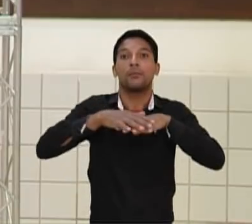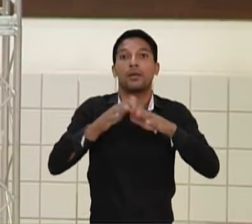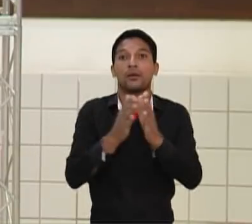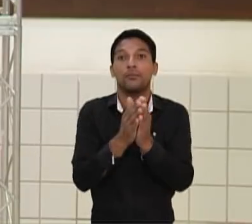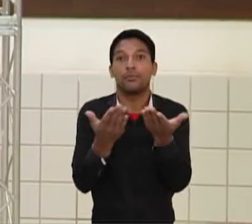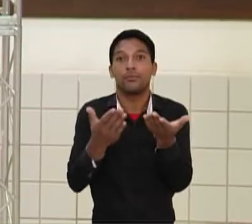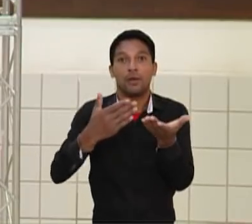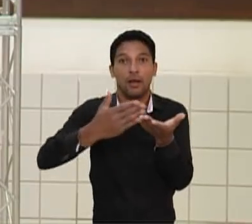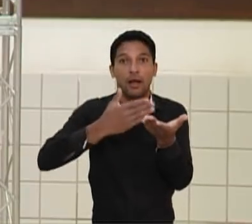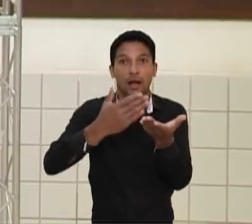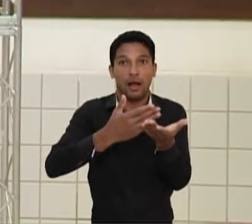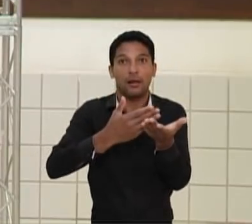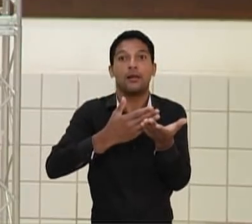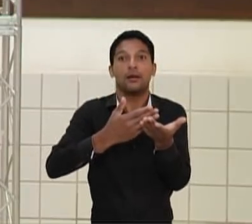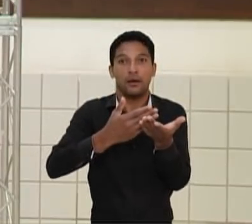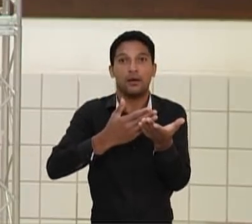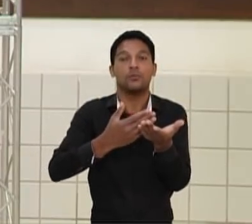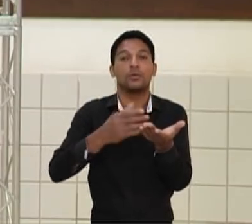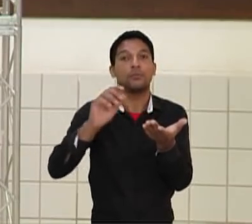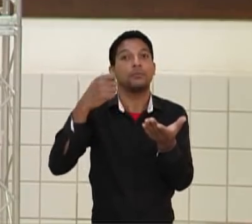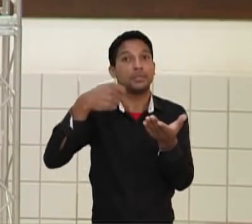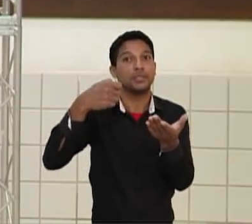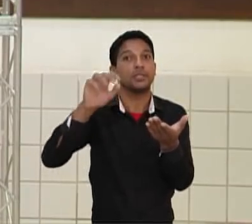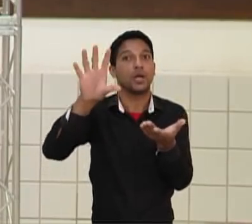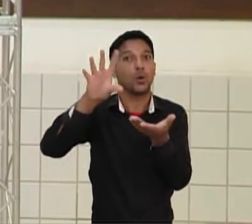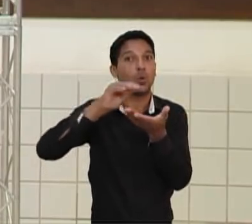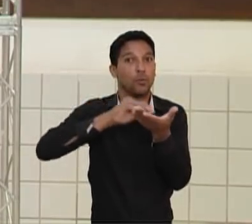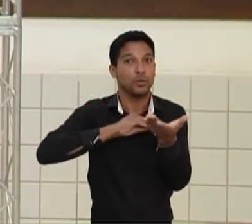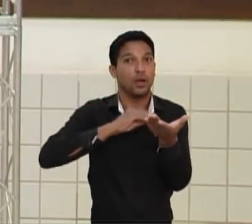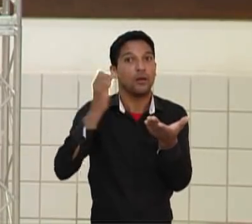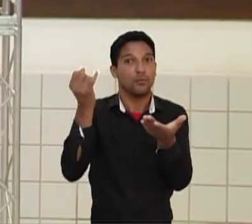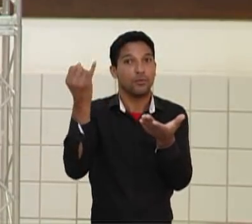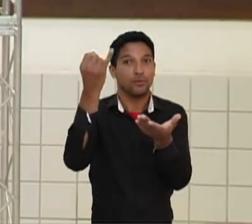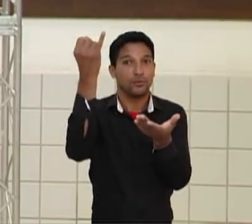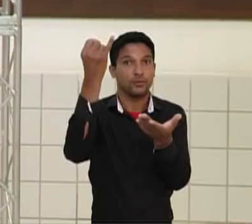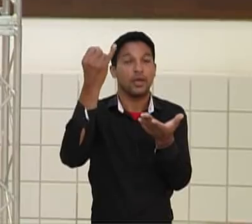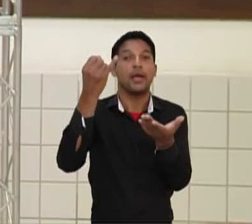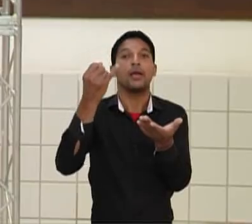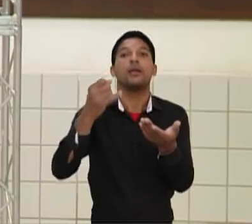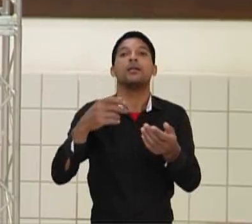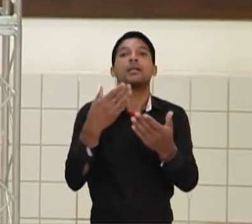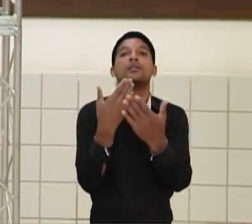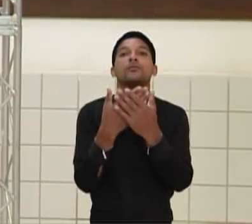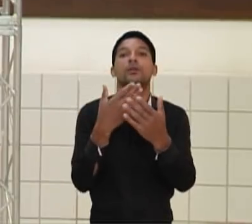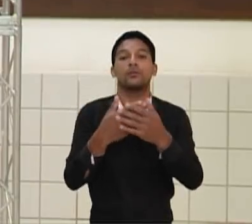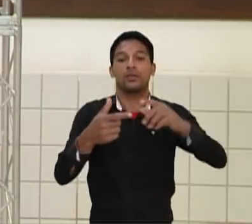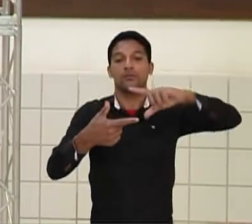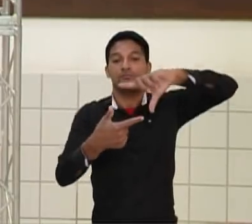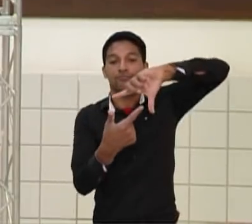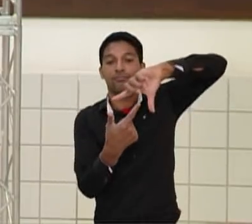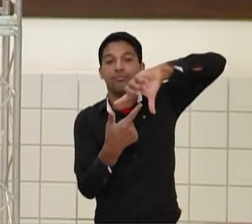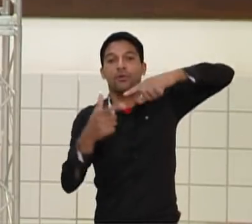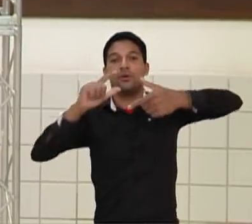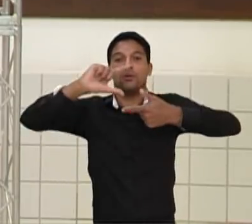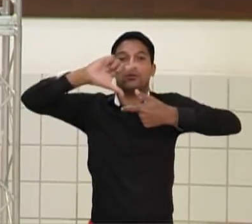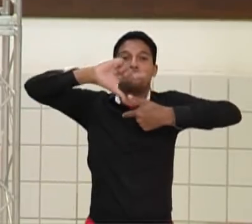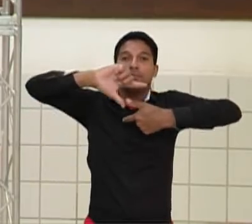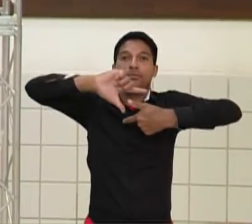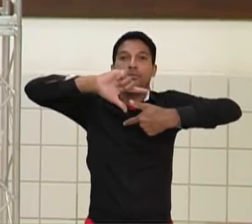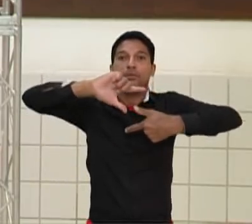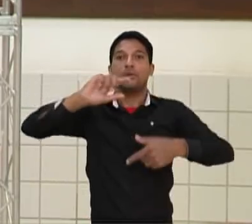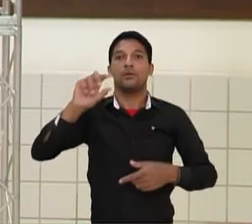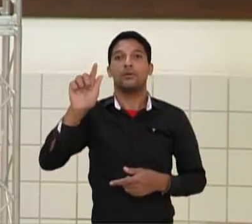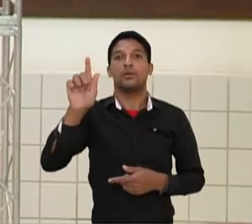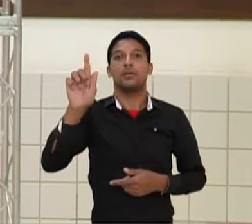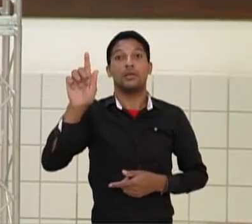material certinho, para anotar o que for importante. Nós estamos estudando geometria e geometria tem informações importantes que precisam de anotações. Tá